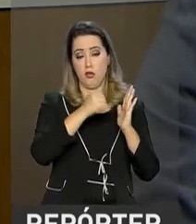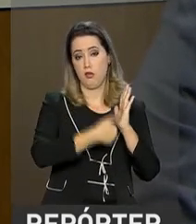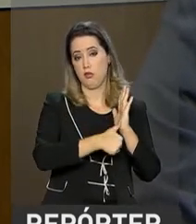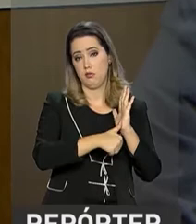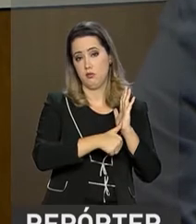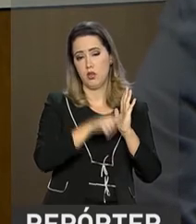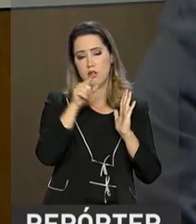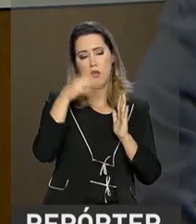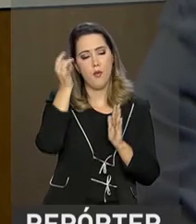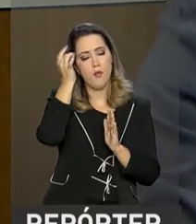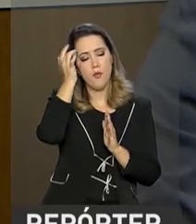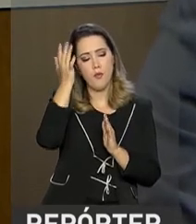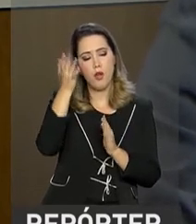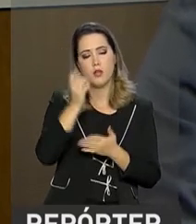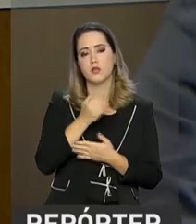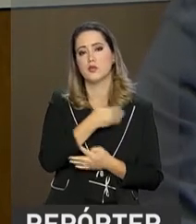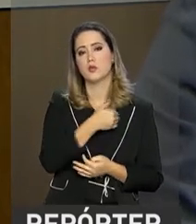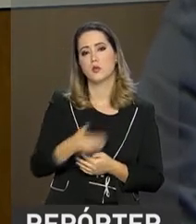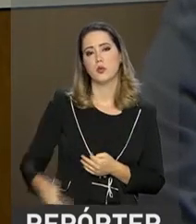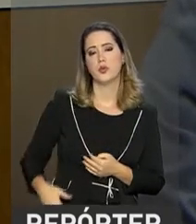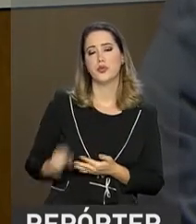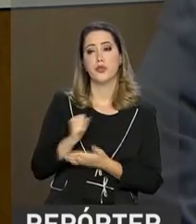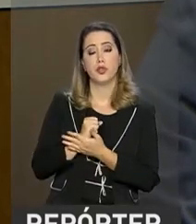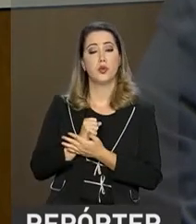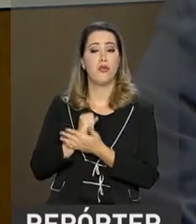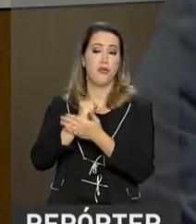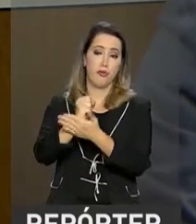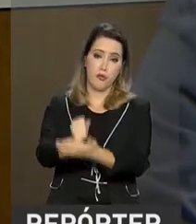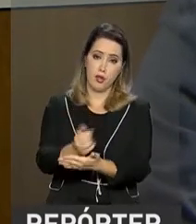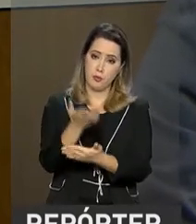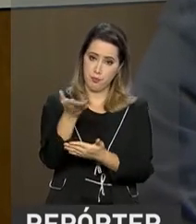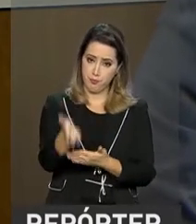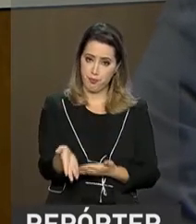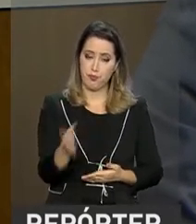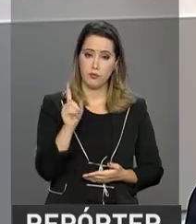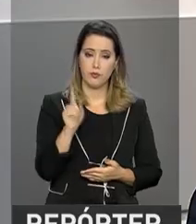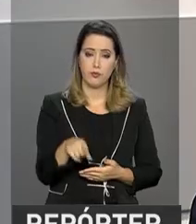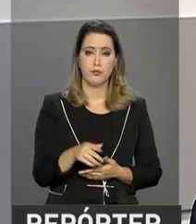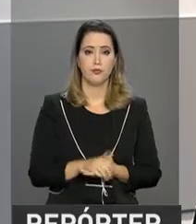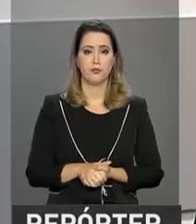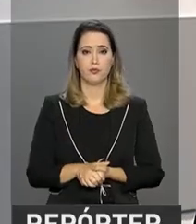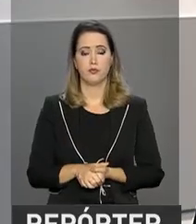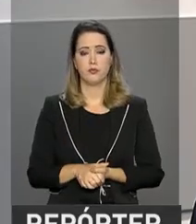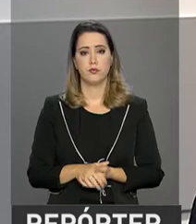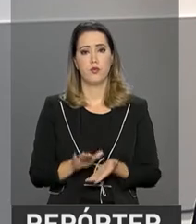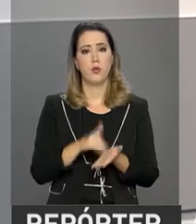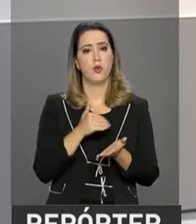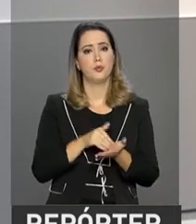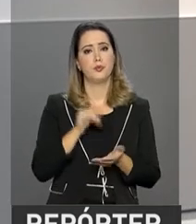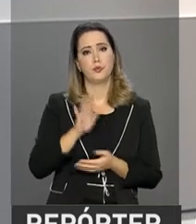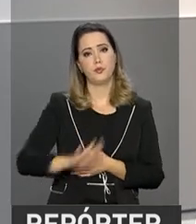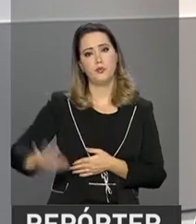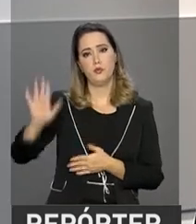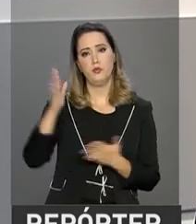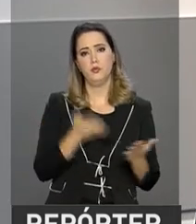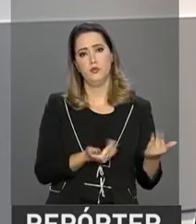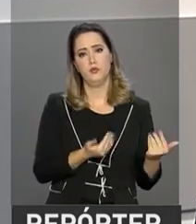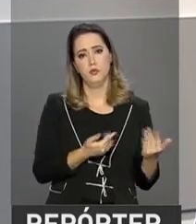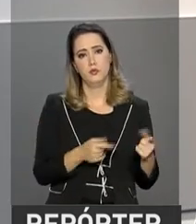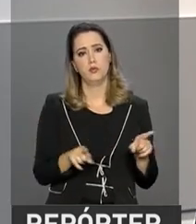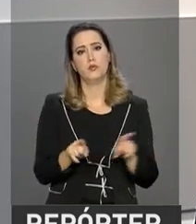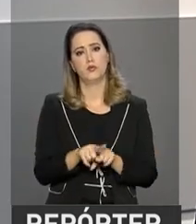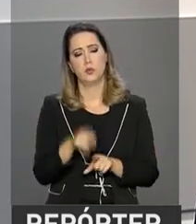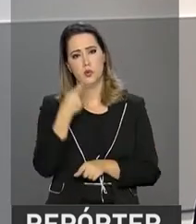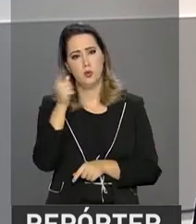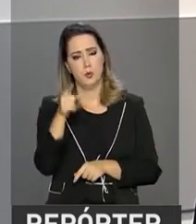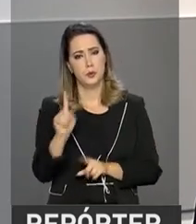esse documento que o governo está levando nas suas mãos o secretário nacional de juventude assis filho